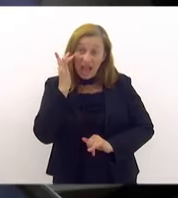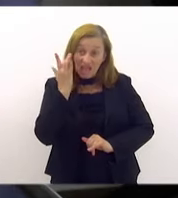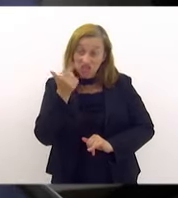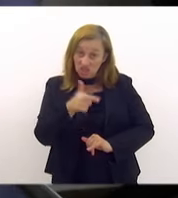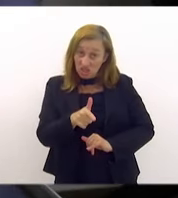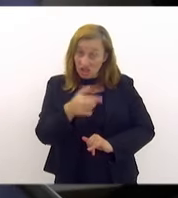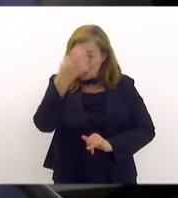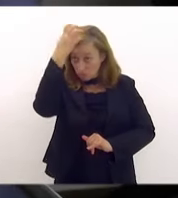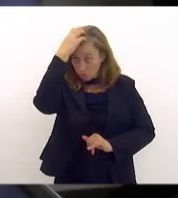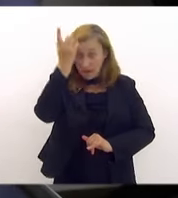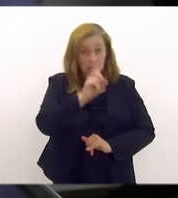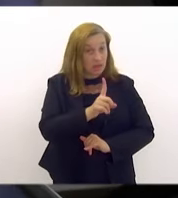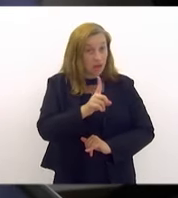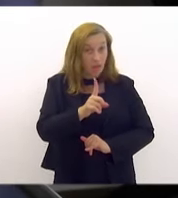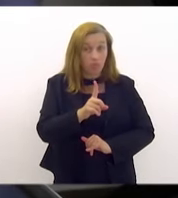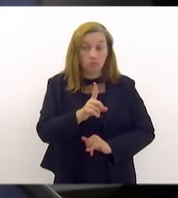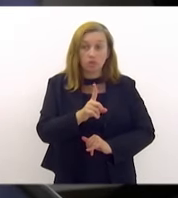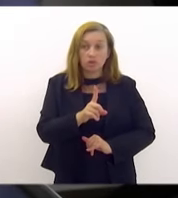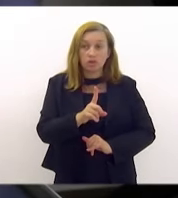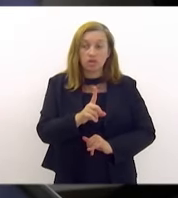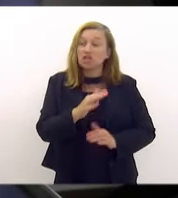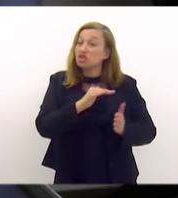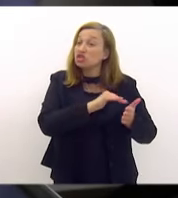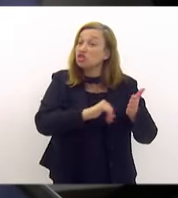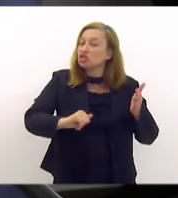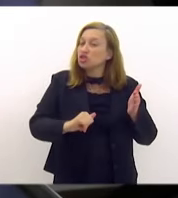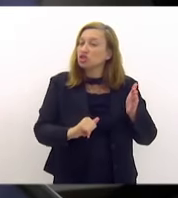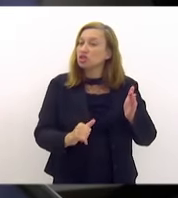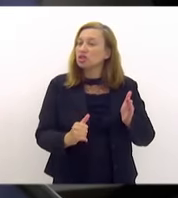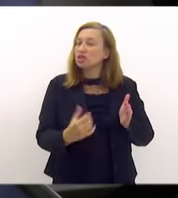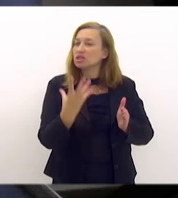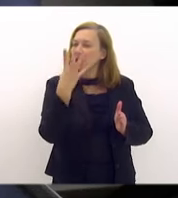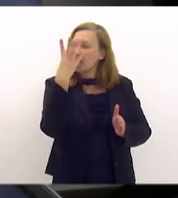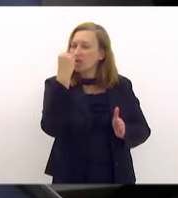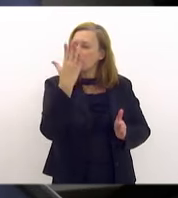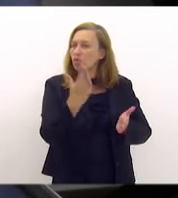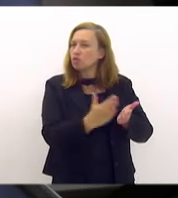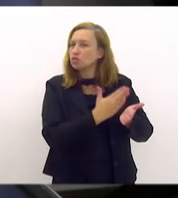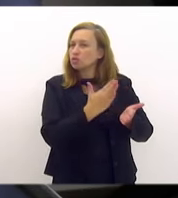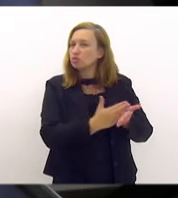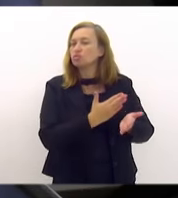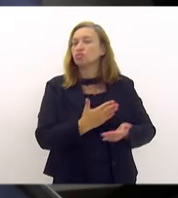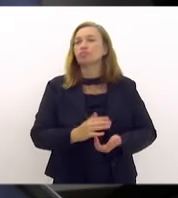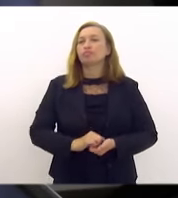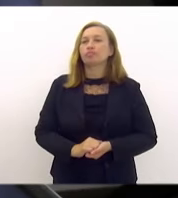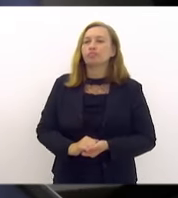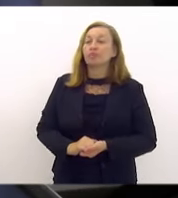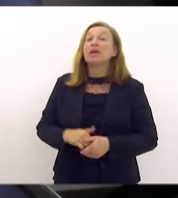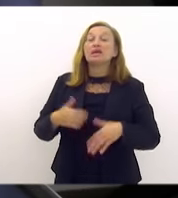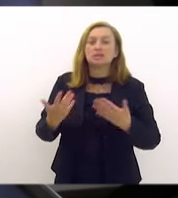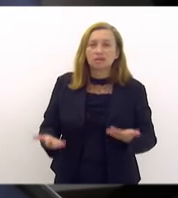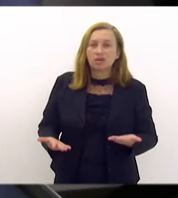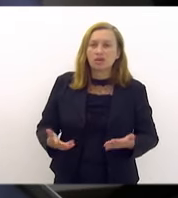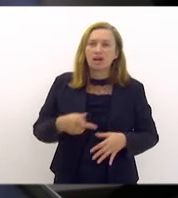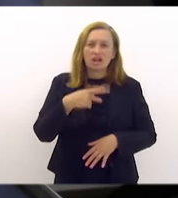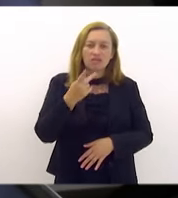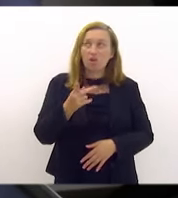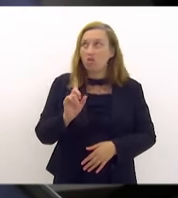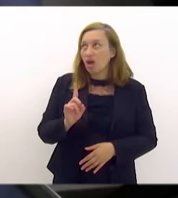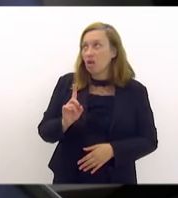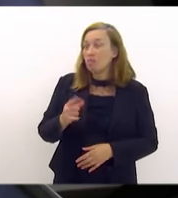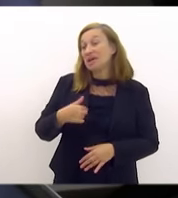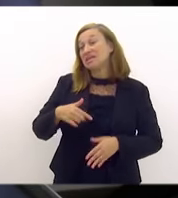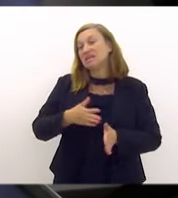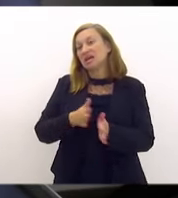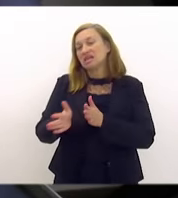ela é inocente ela não precisa estar mais nesse albo nesse mosaico por onde ela conheceu então ela falou não mas a gente tem